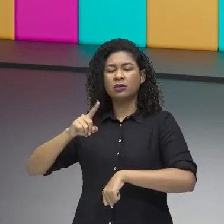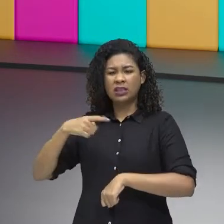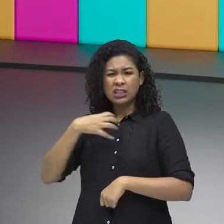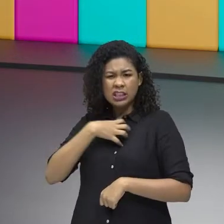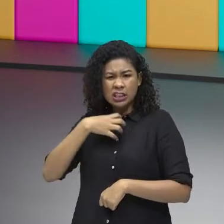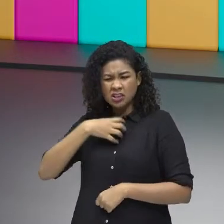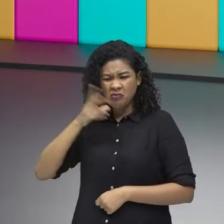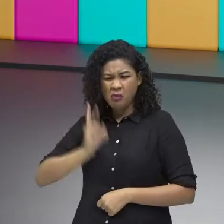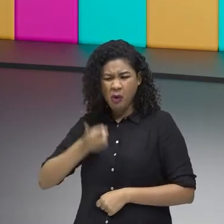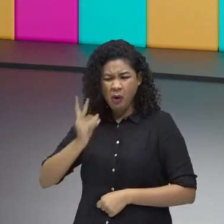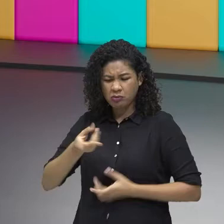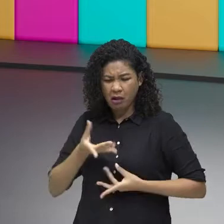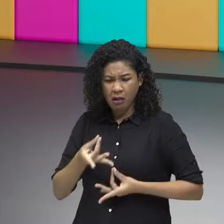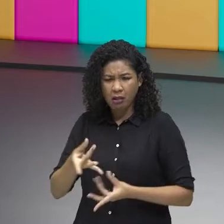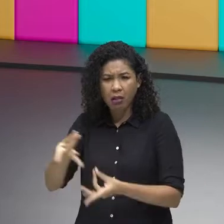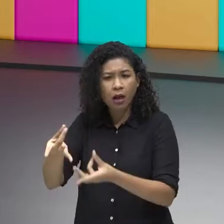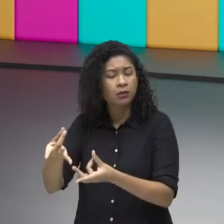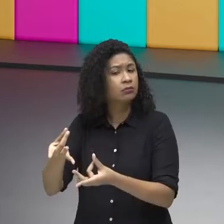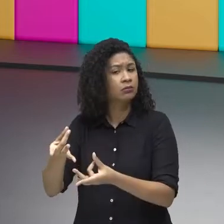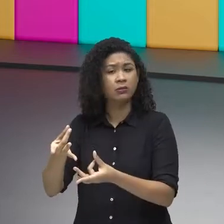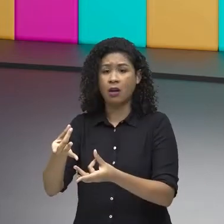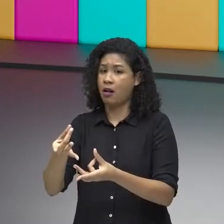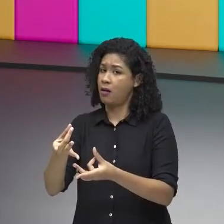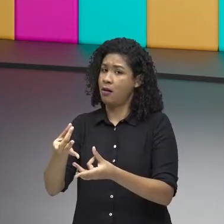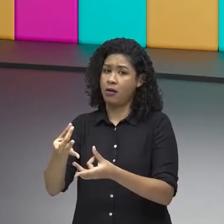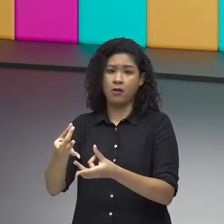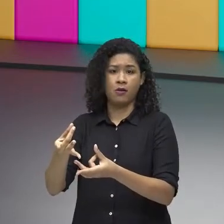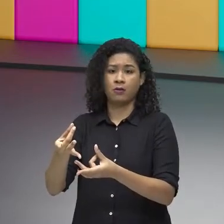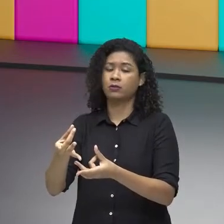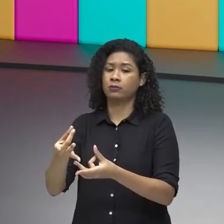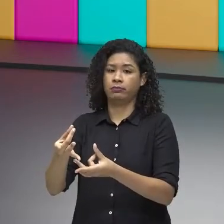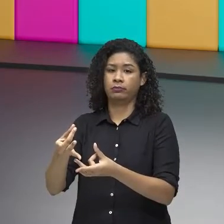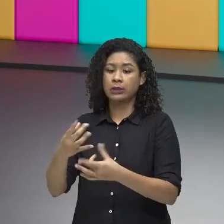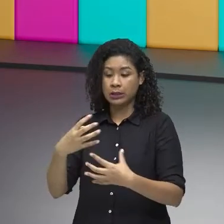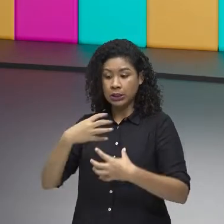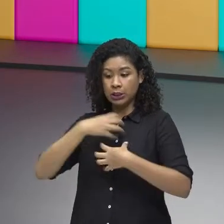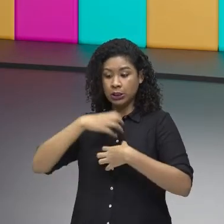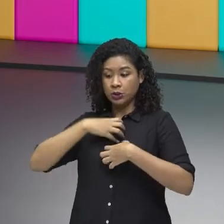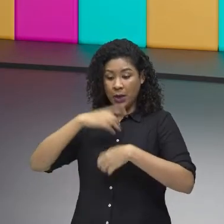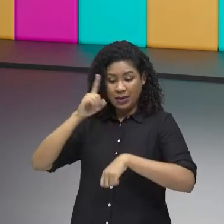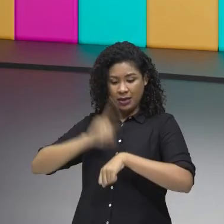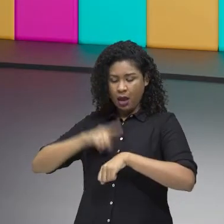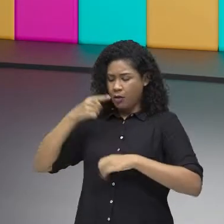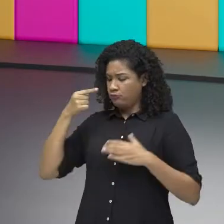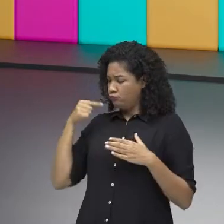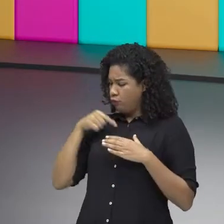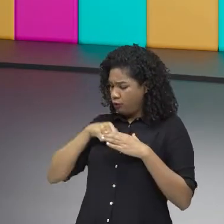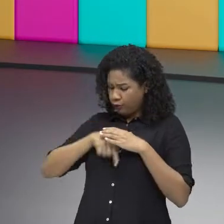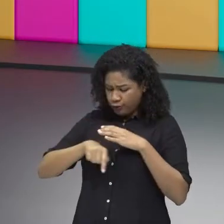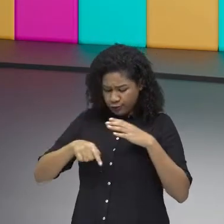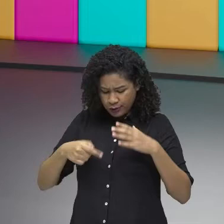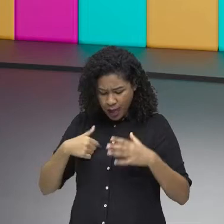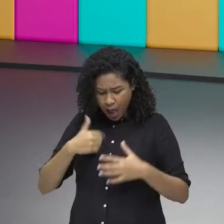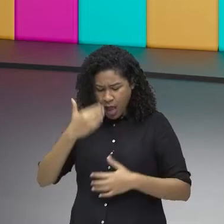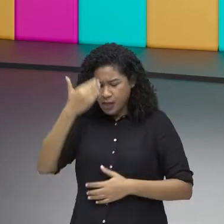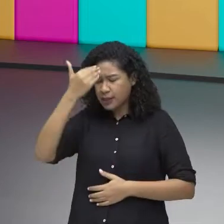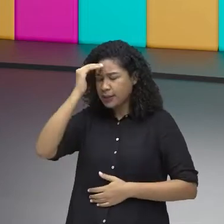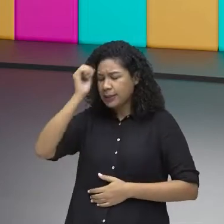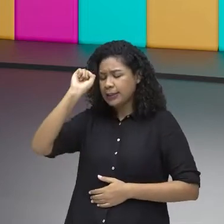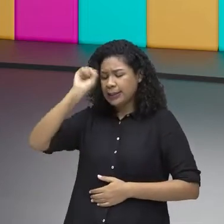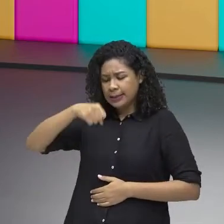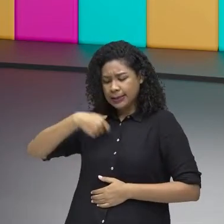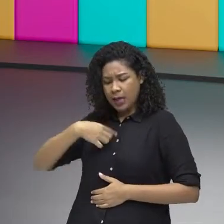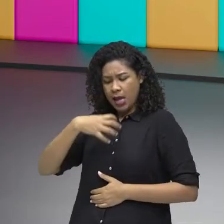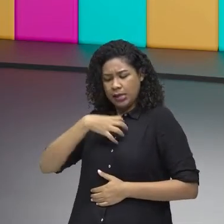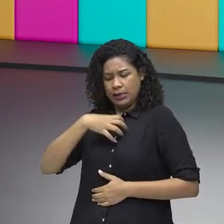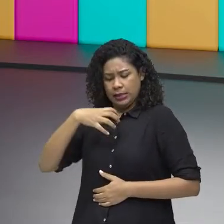Ele precisa ter seu tempo de duração. Então, quando a gente fala no mergulhar, né, dentro de si, entender o que você sente, compreender suas emoções, a